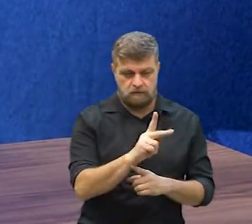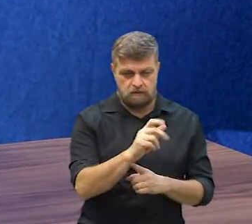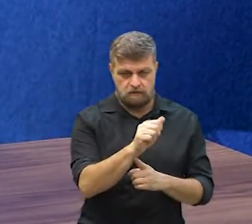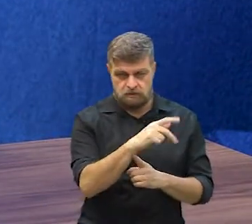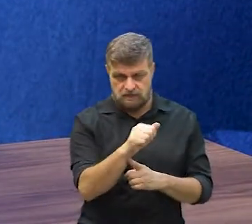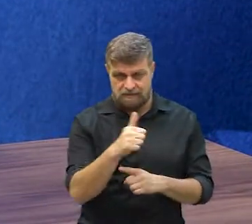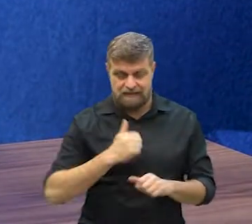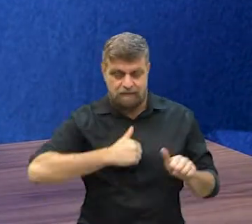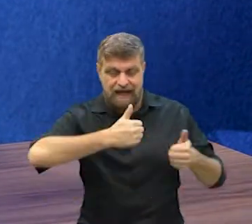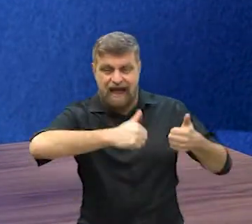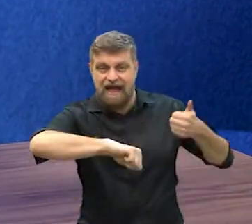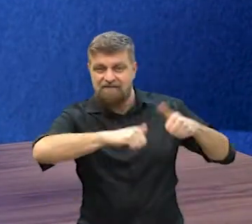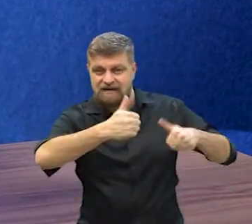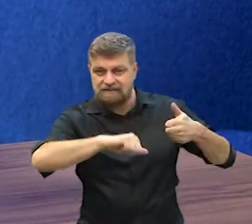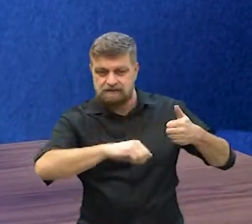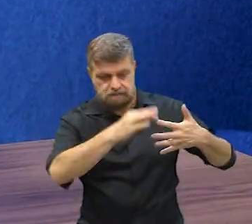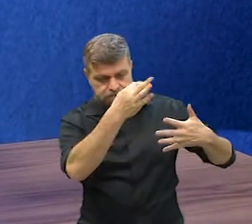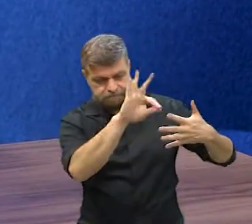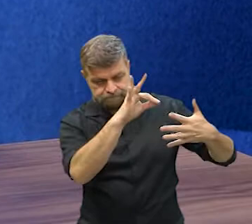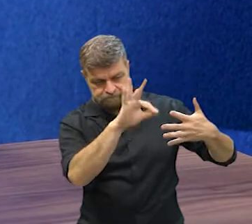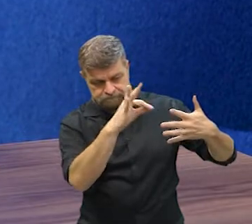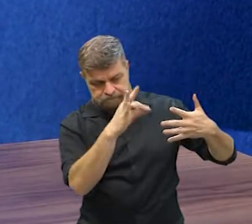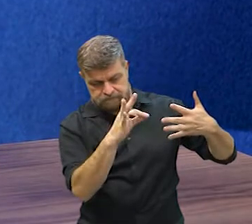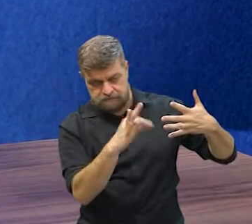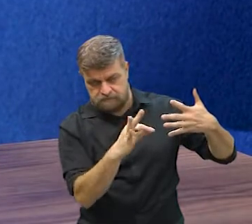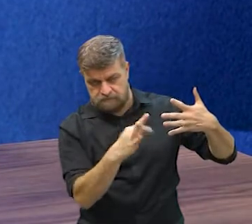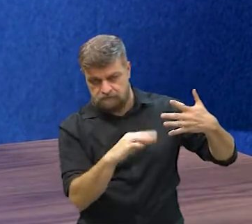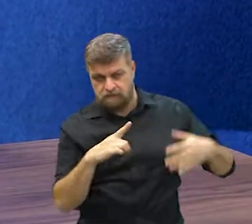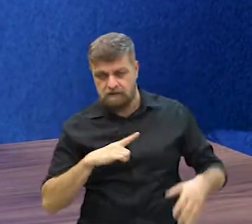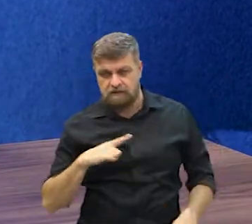ele recebe uma avaliação. E